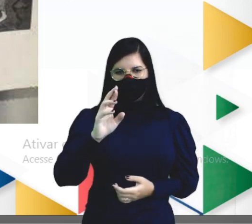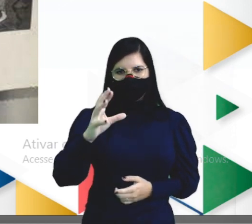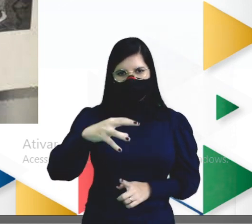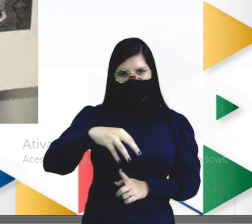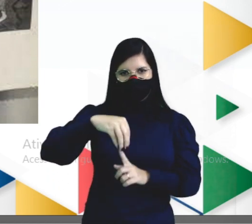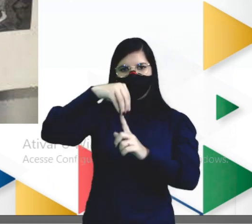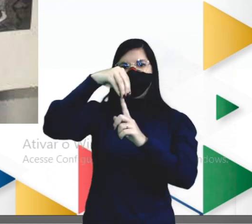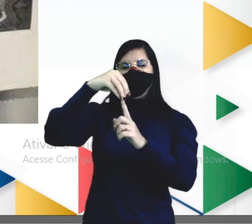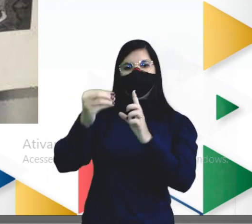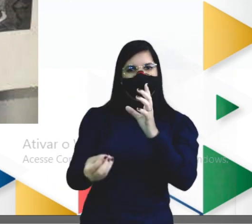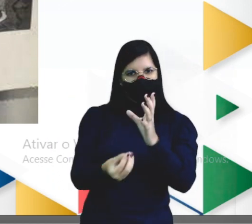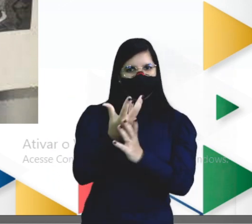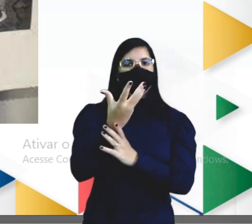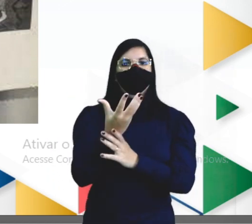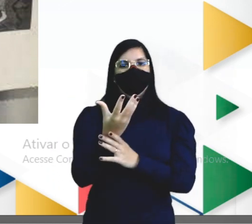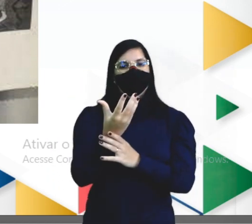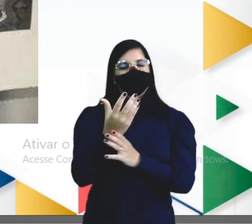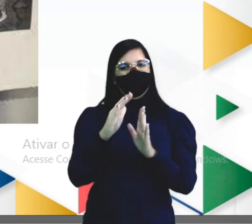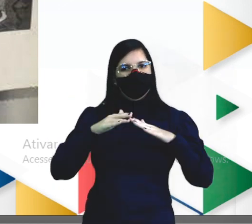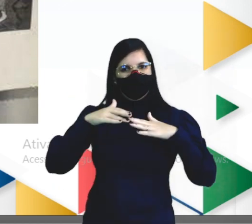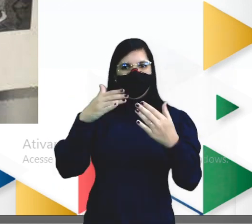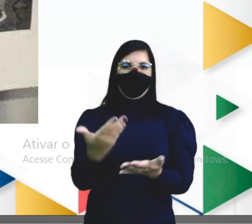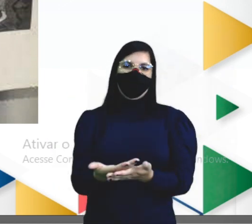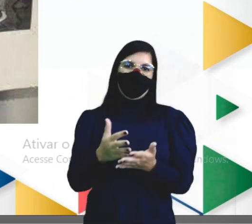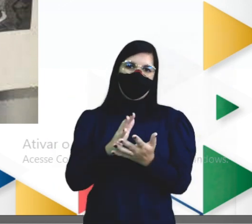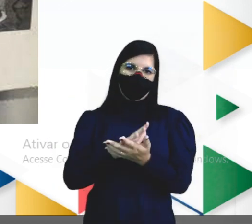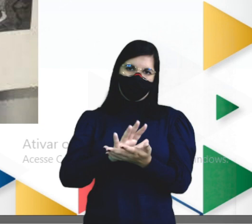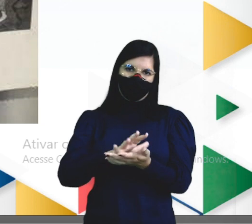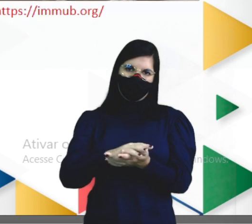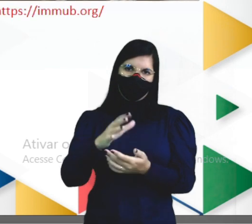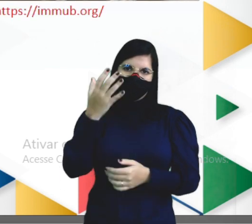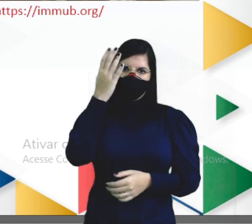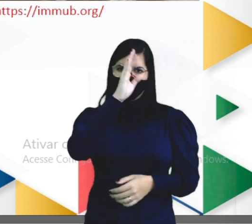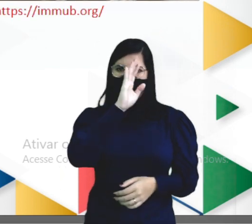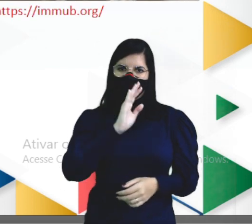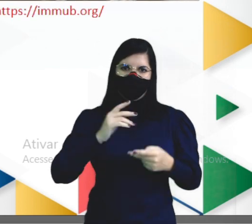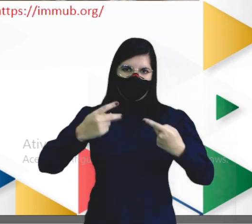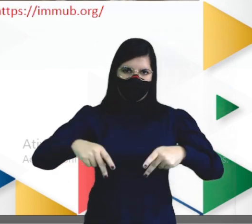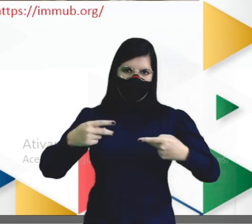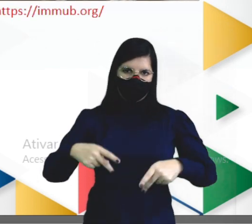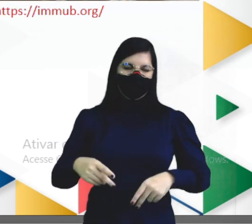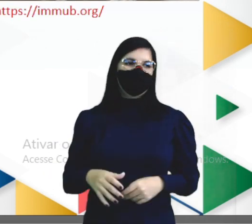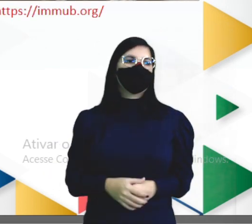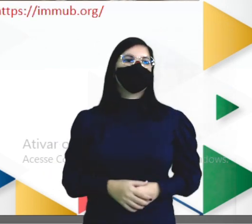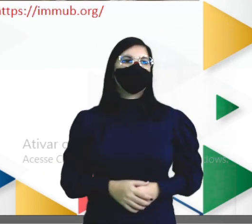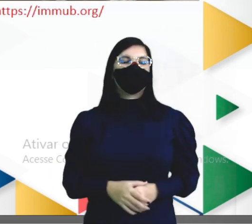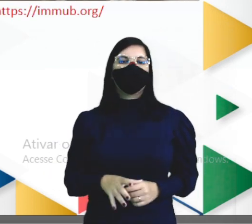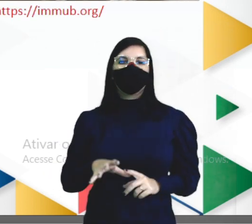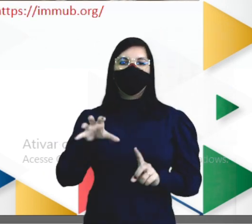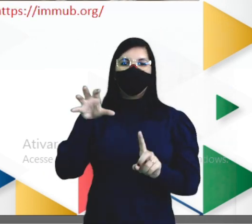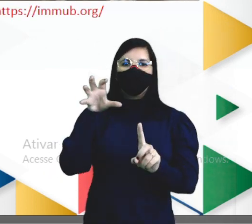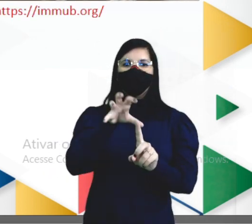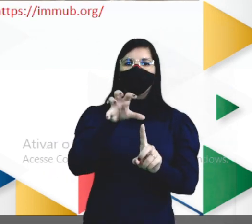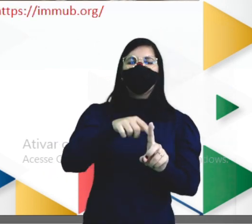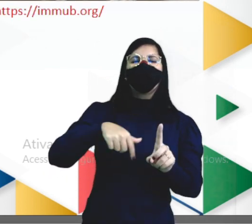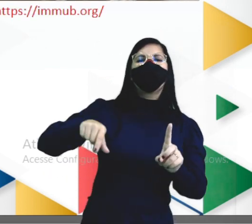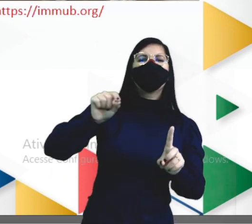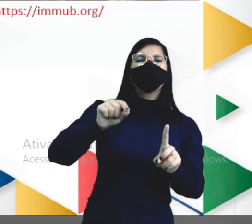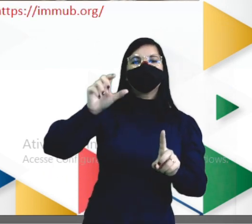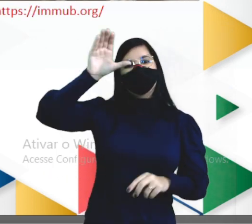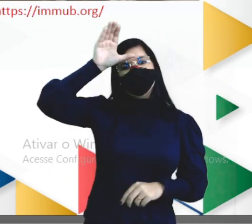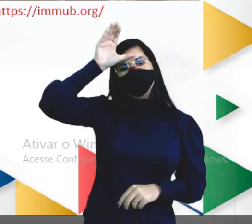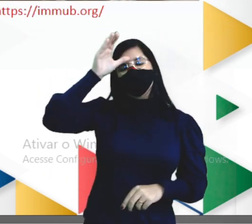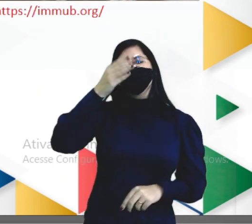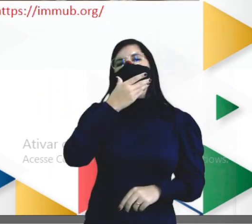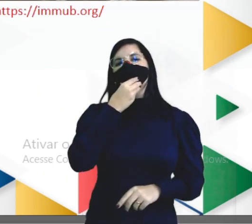na formação dessas escolas de samba, né? Do Brasil. Foi por influência de um tio que Heitor passou